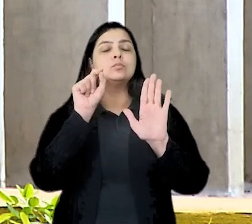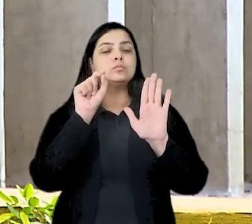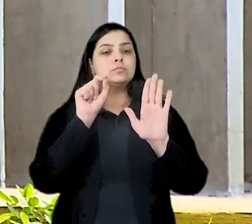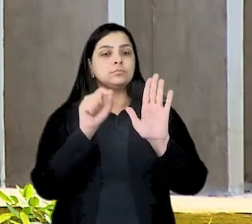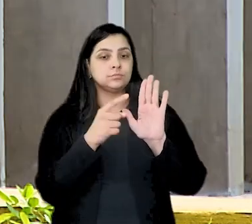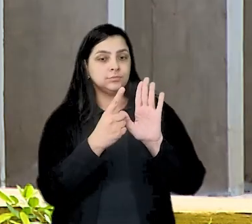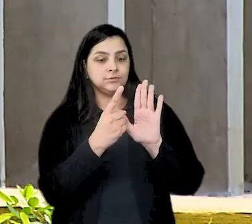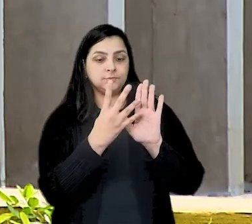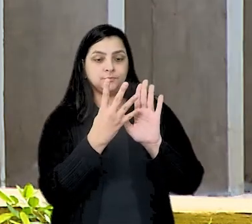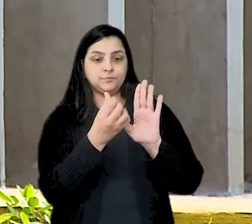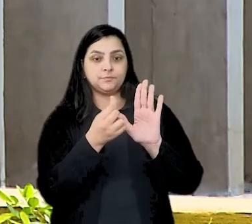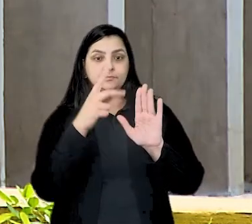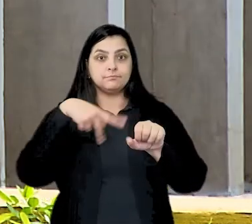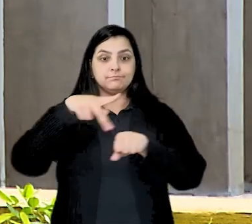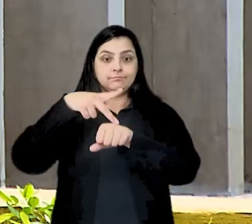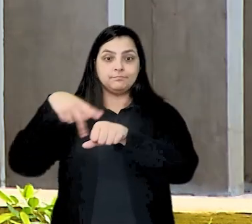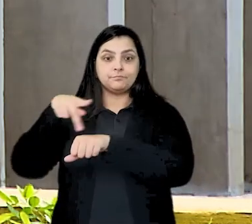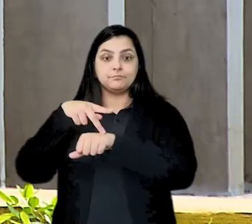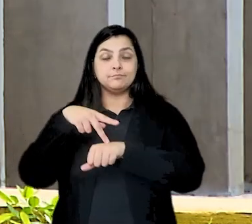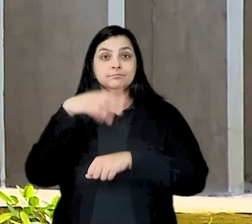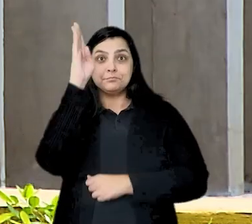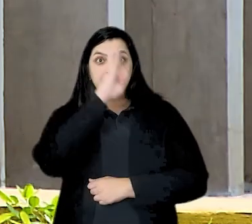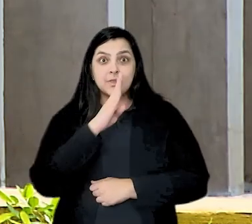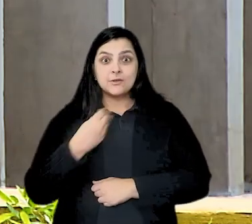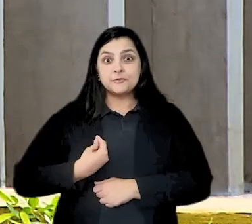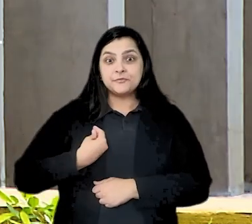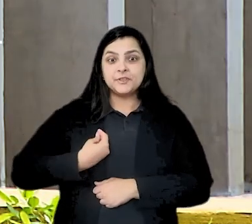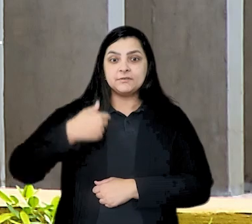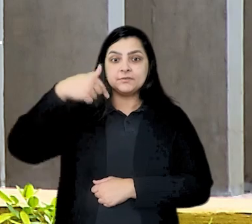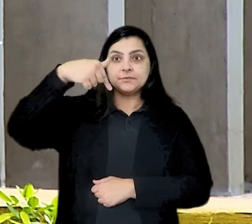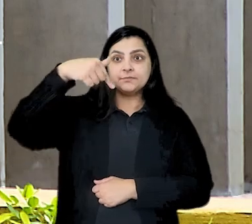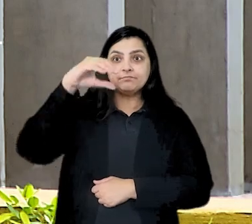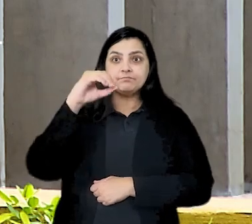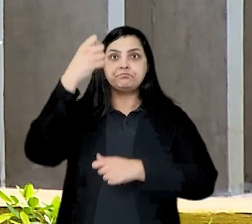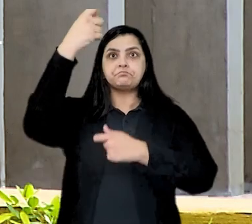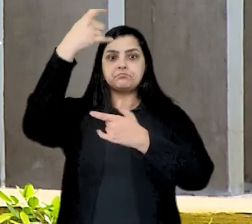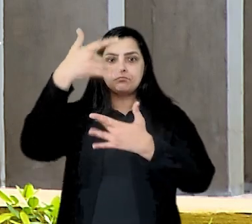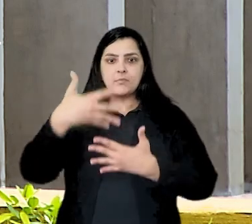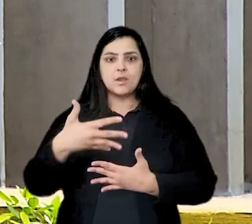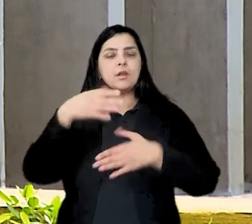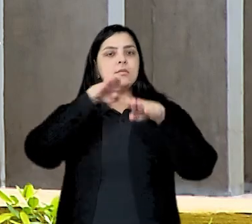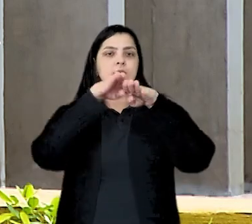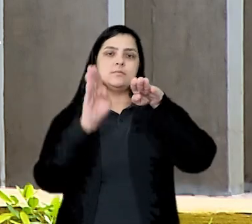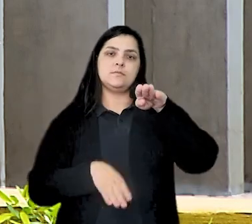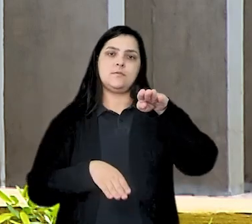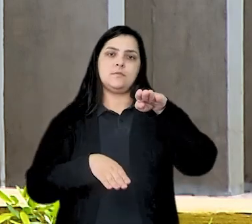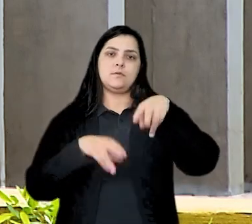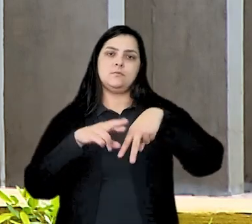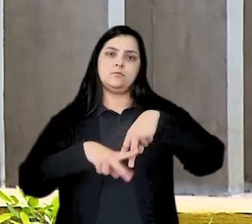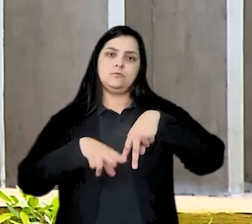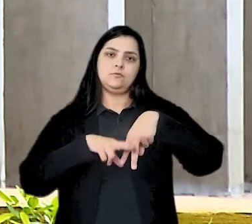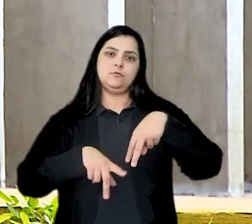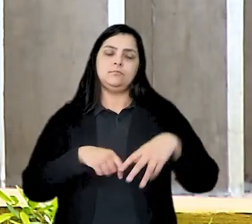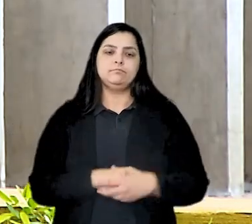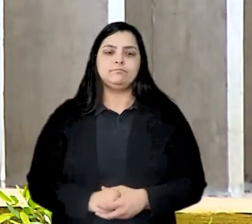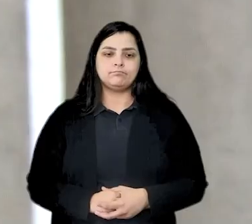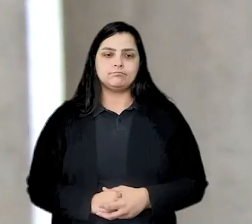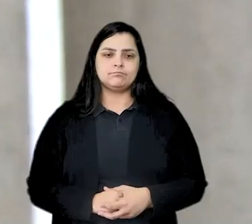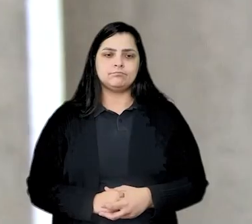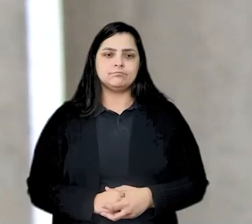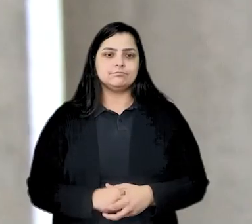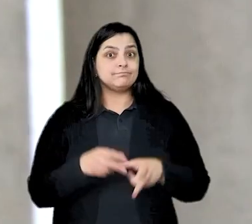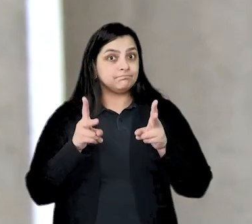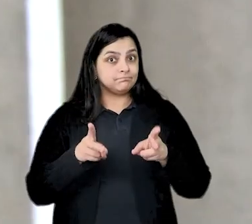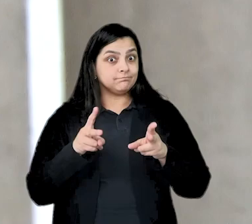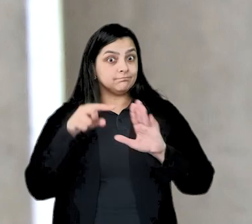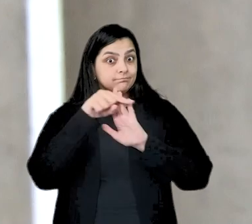que entre 146 países o Brasil ocupa o 70º lugar no quesito desigualdade de gênero.